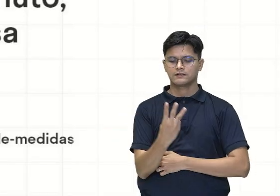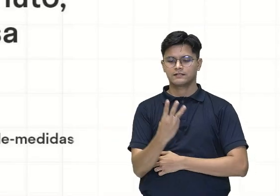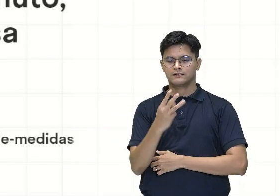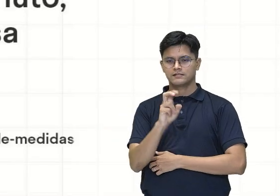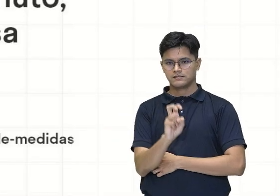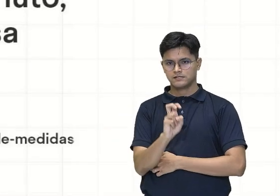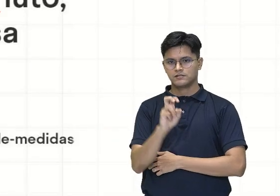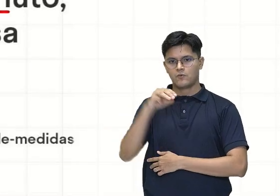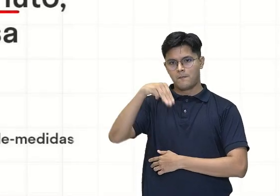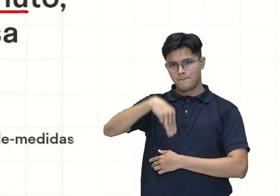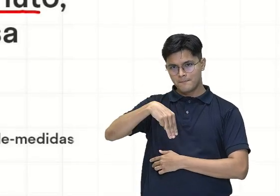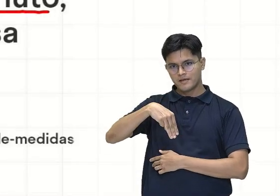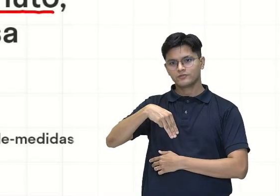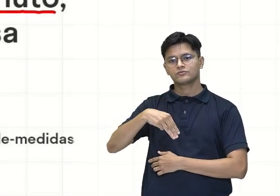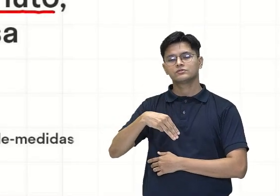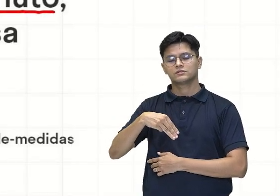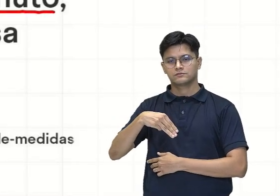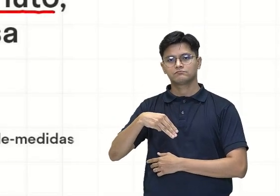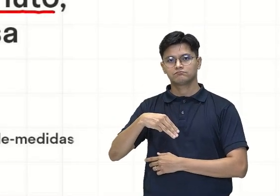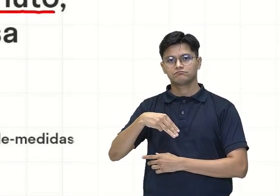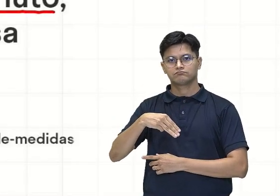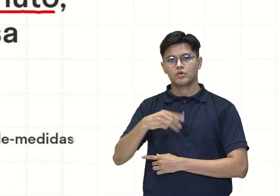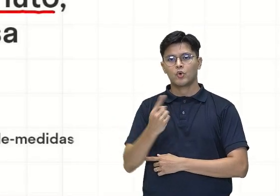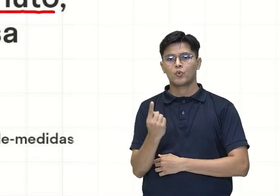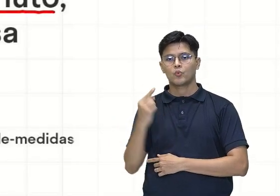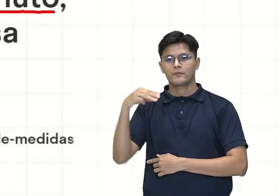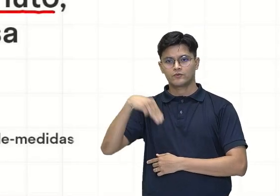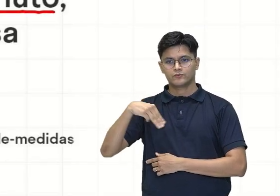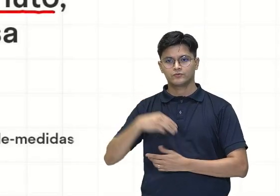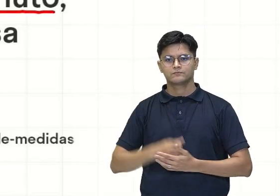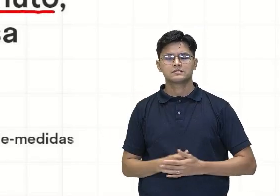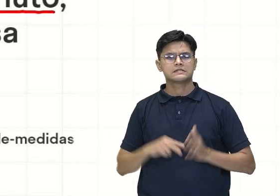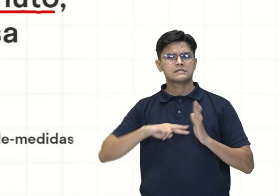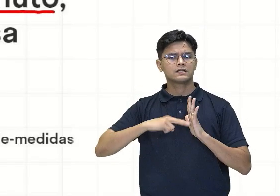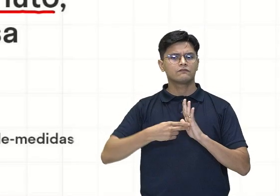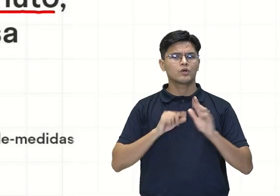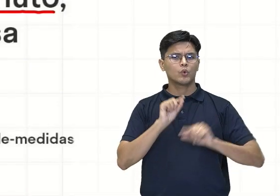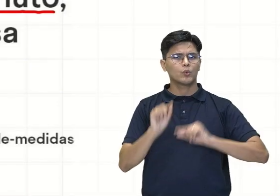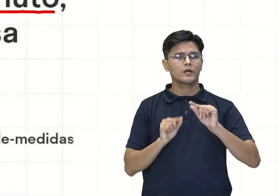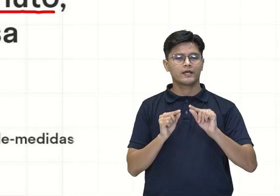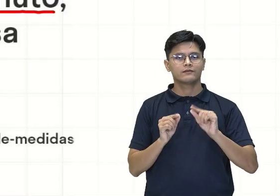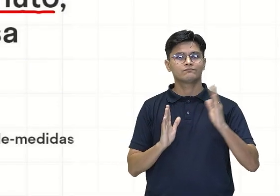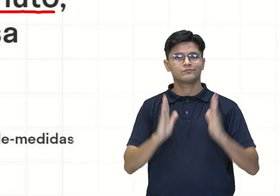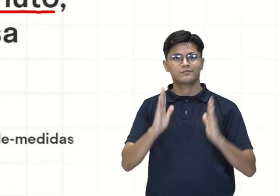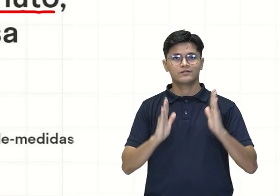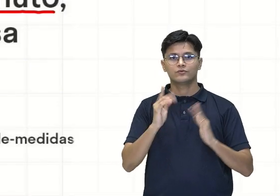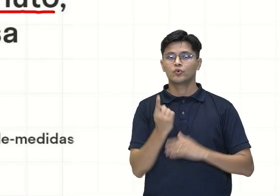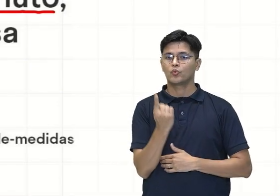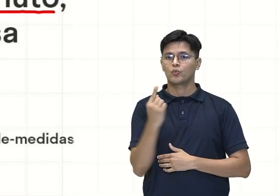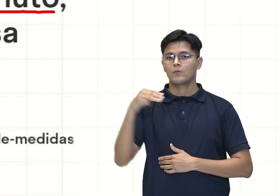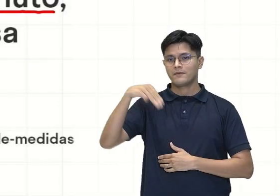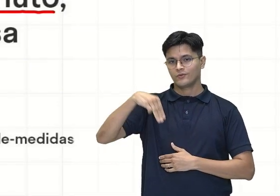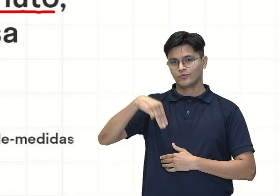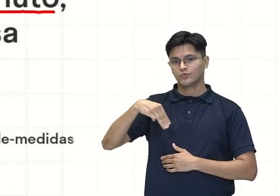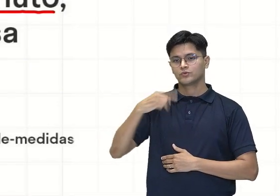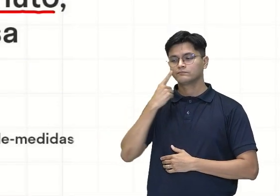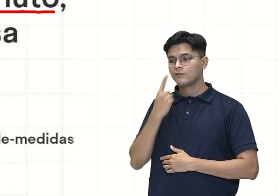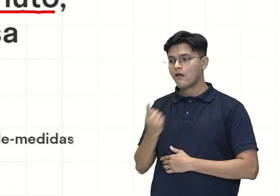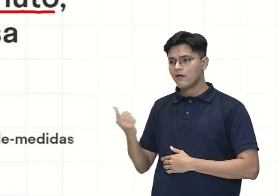minuto, ou seja, a cada 1 minuto eles andavam 35